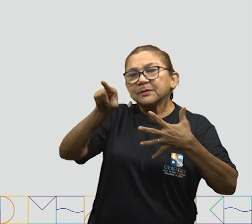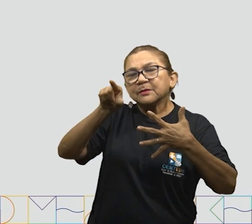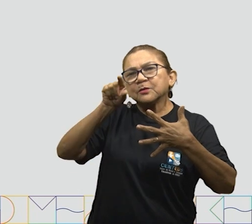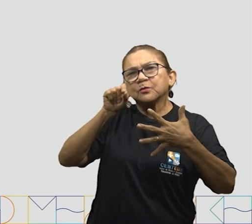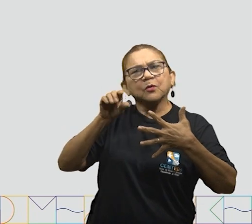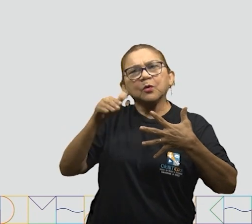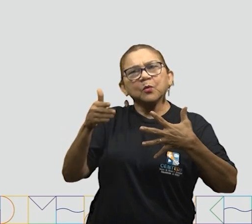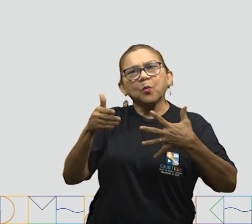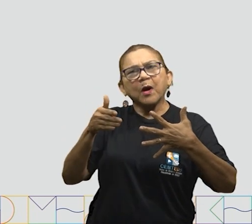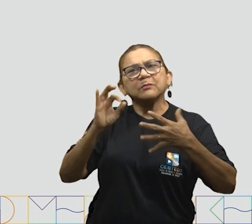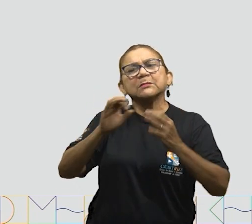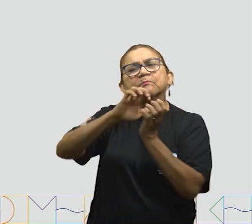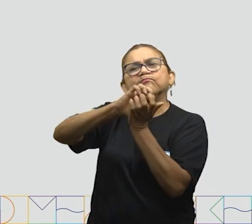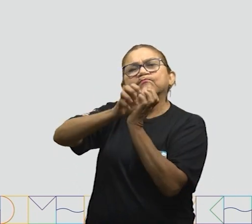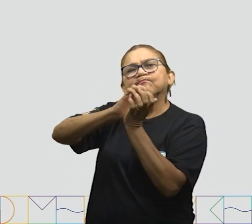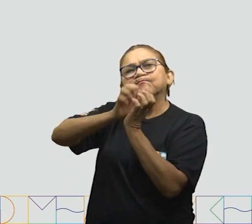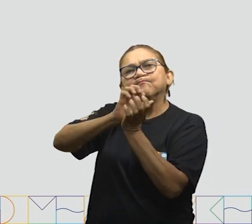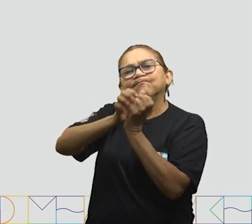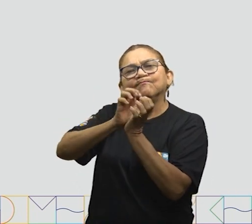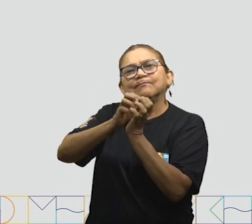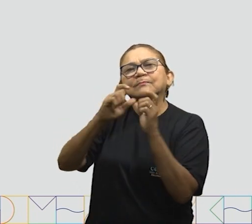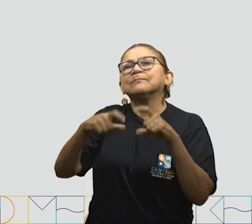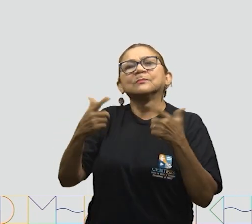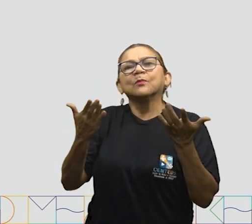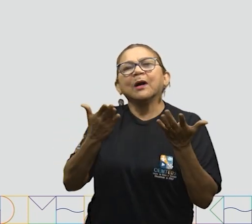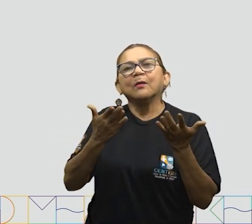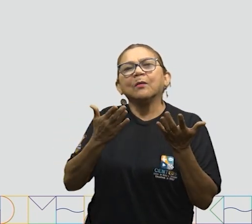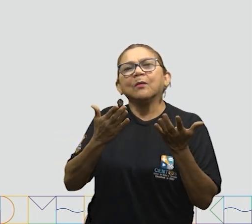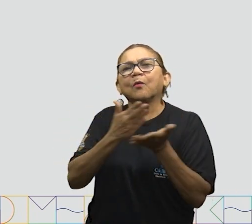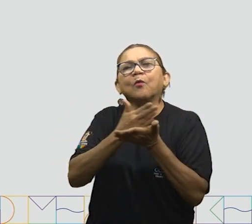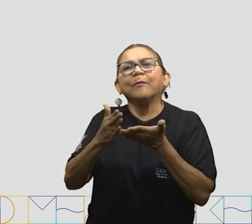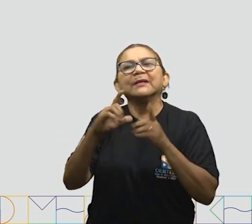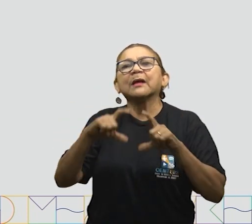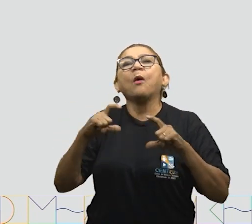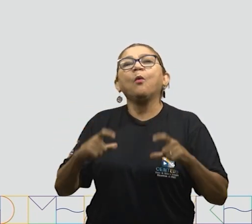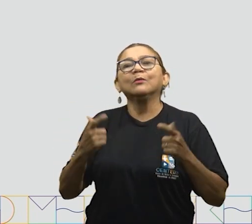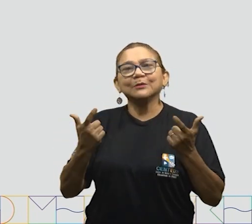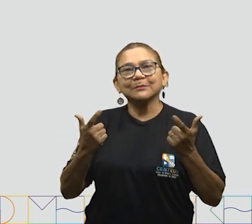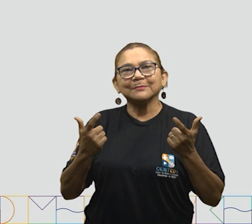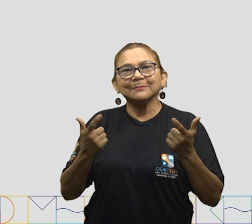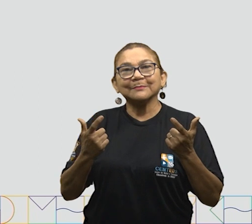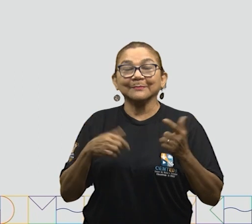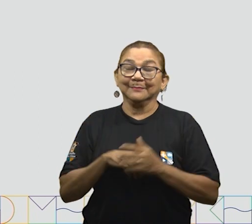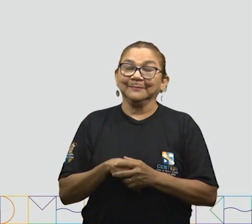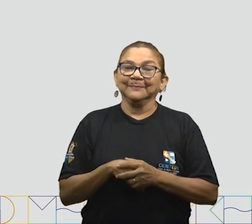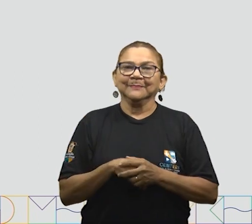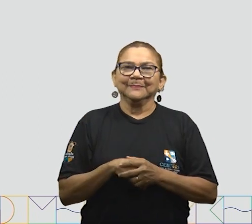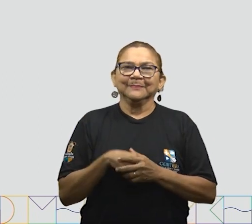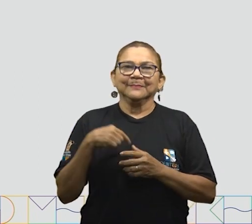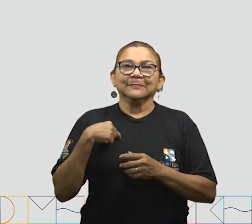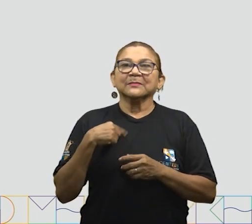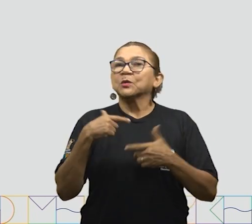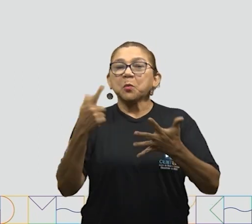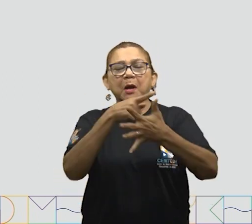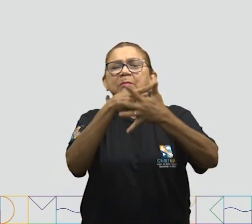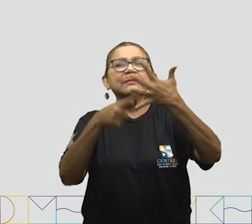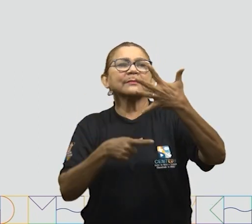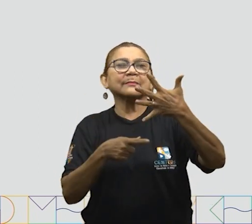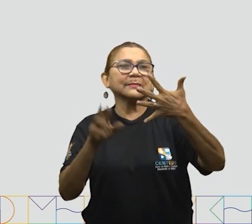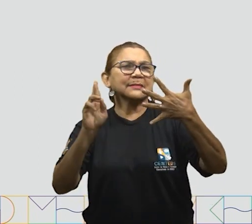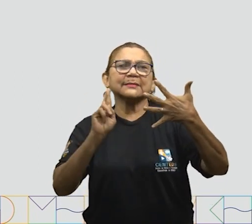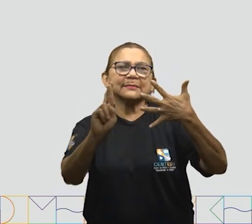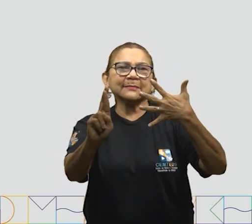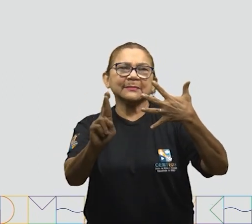Letra D, digestão estrutural. Ou letra E, digestão mecânica. Qual é a alternativa correta? É